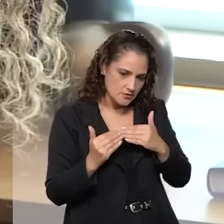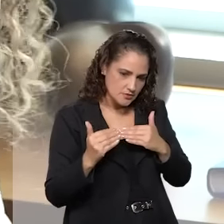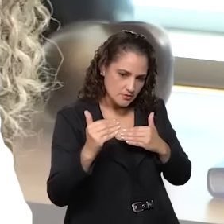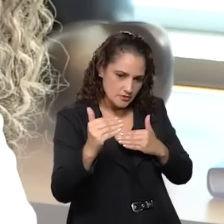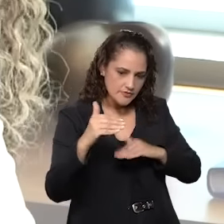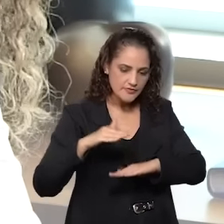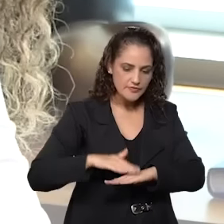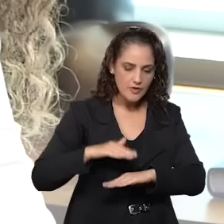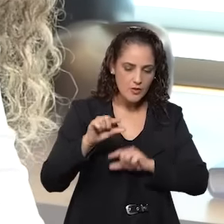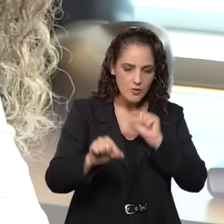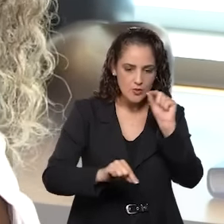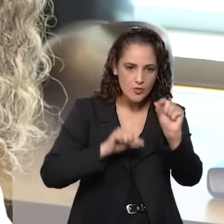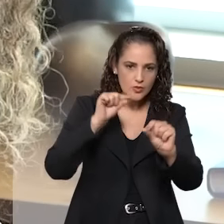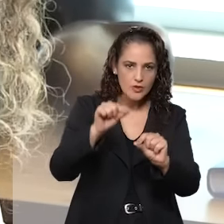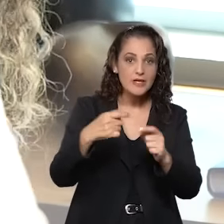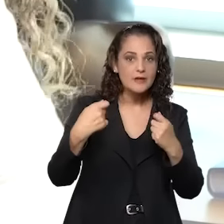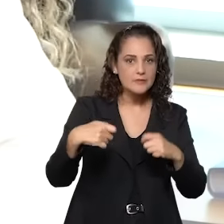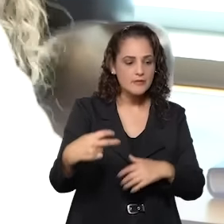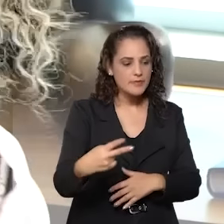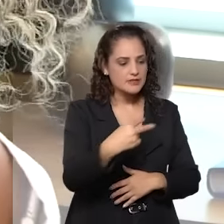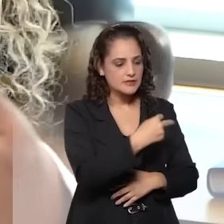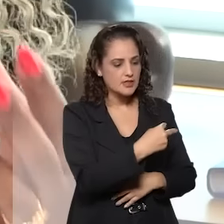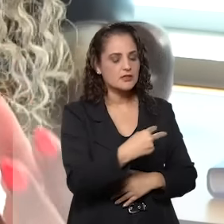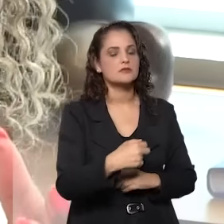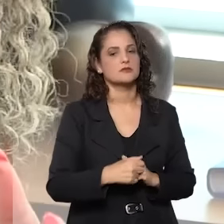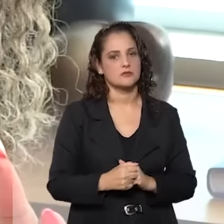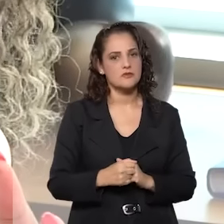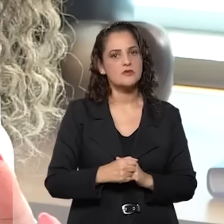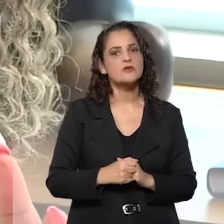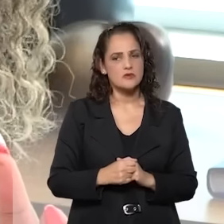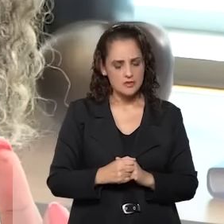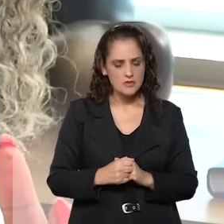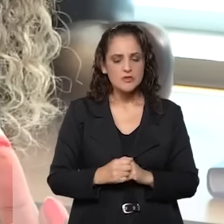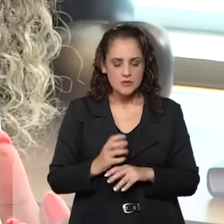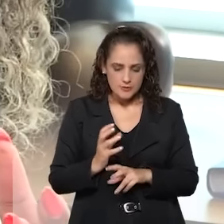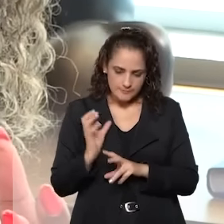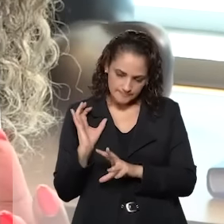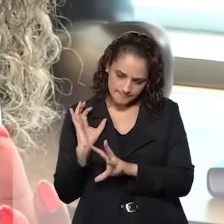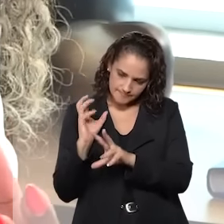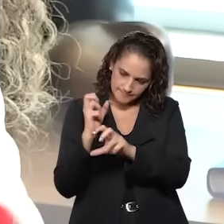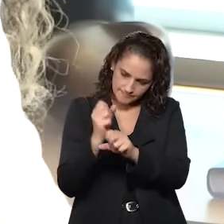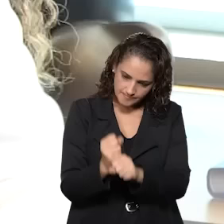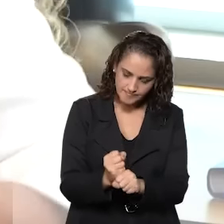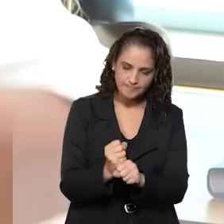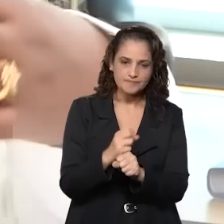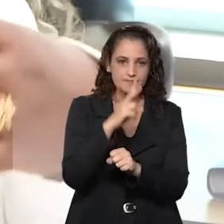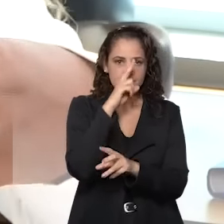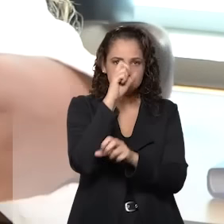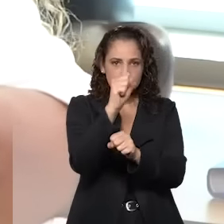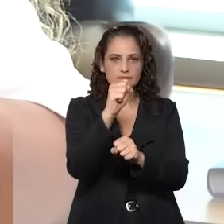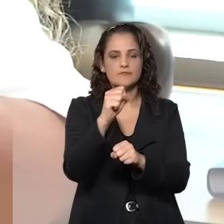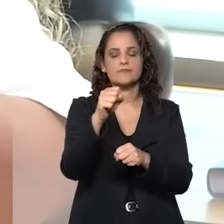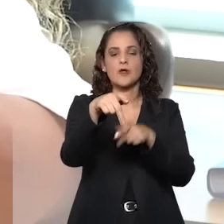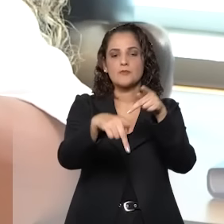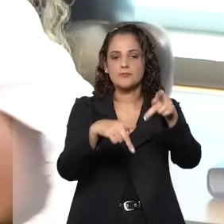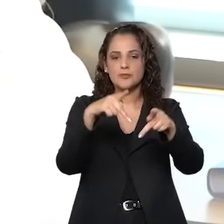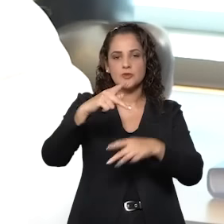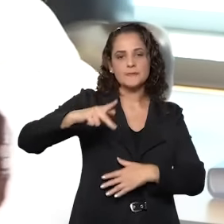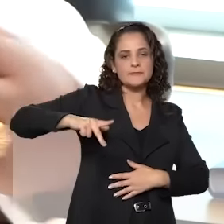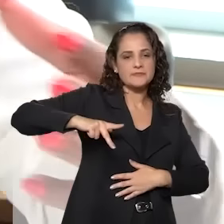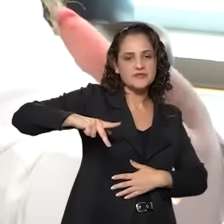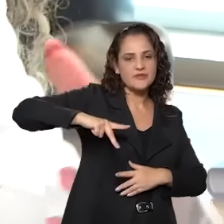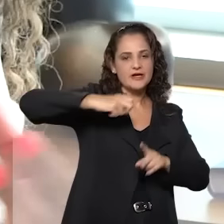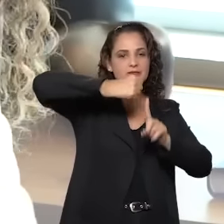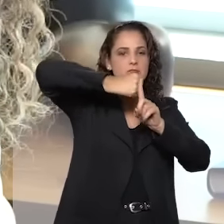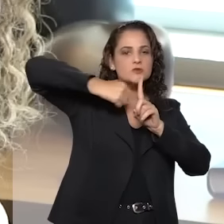para esse passado e neste momento reunir forças forças do poder público forças do Poder privado né forças da